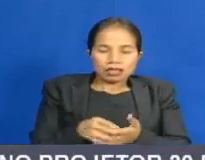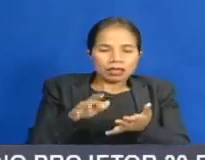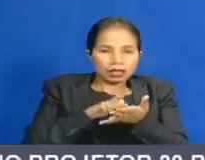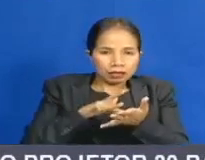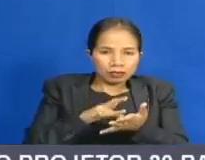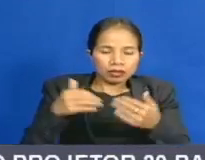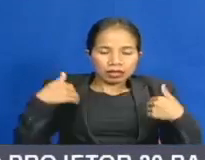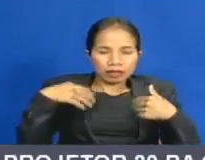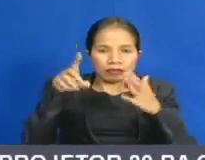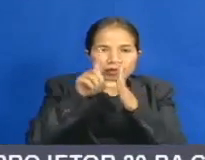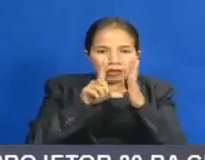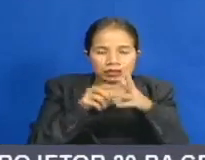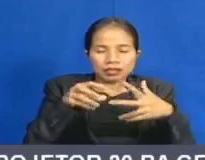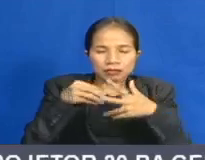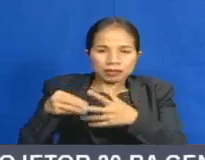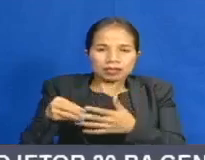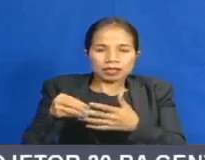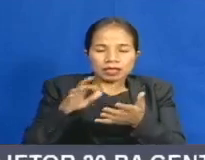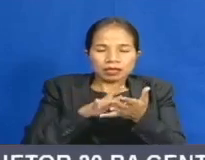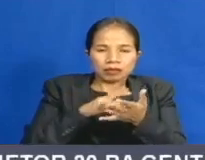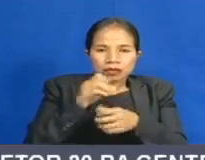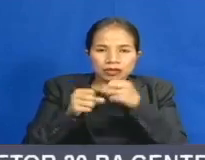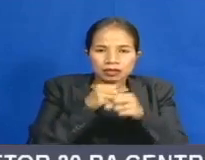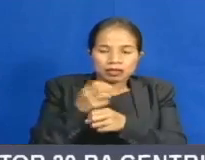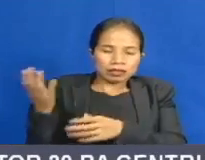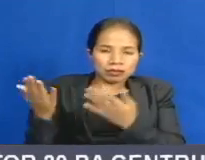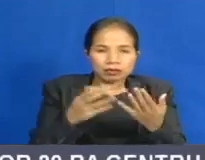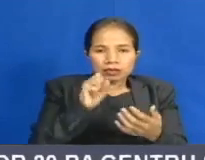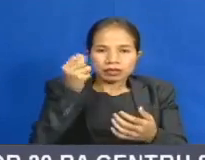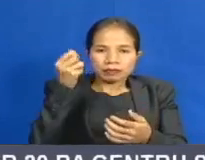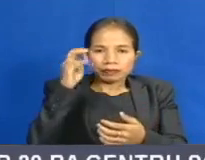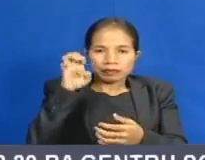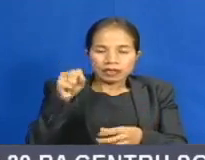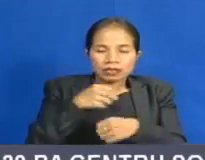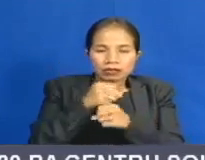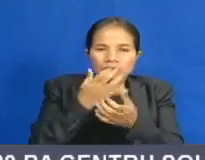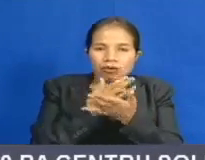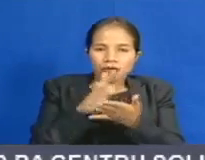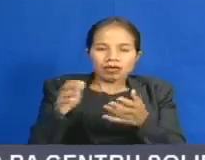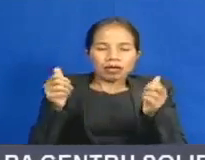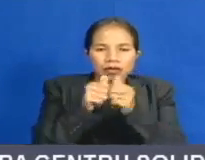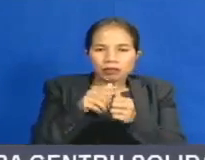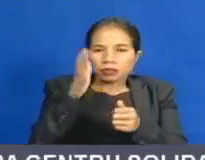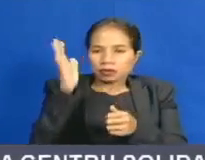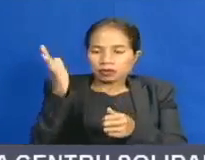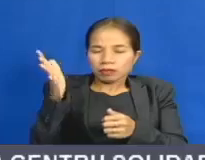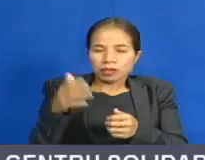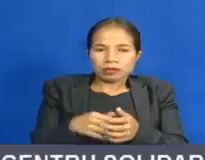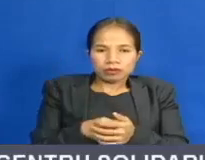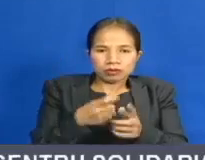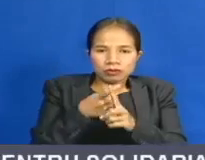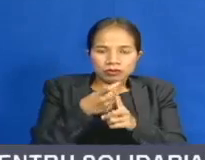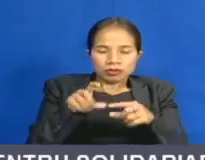ne ia lista essencial medicamento, ne becada tinen sire submete a basames o dejalo compra samutu tipo limanulu, e ne be